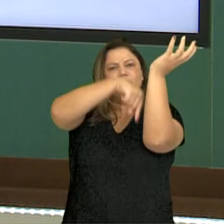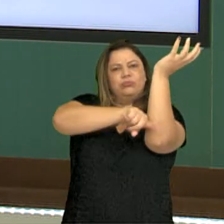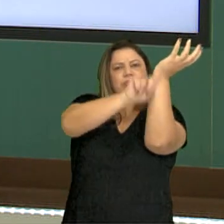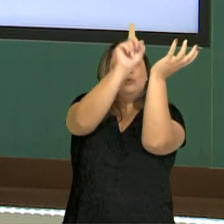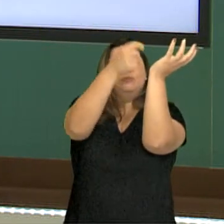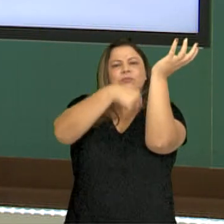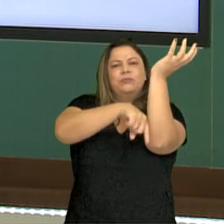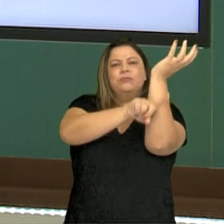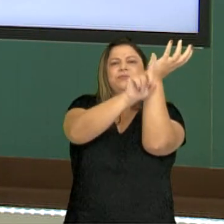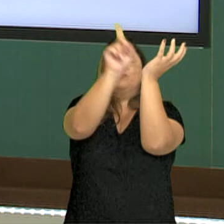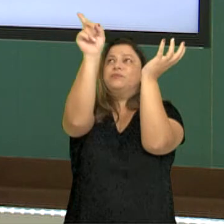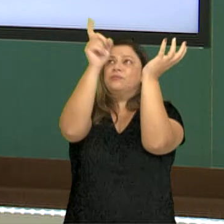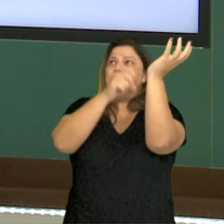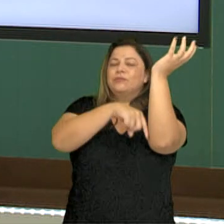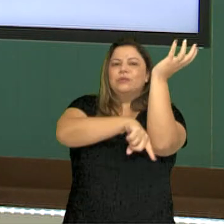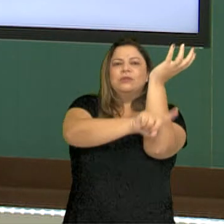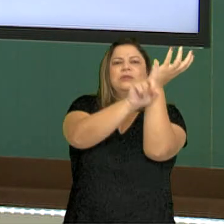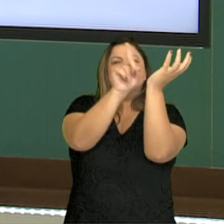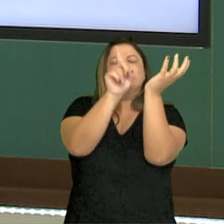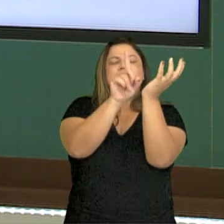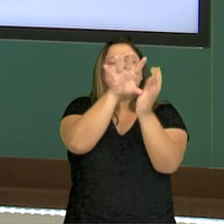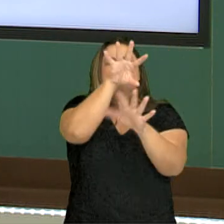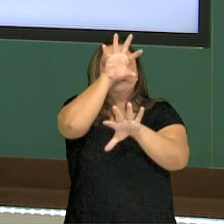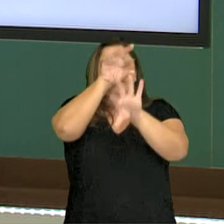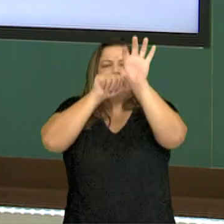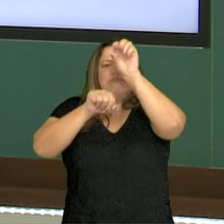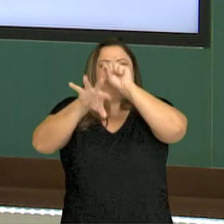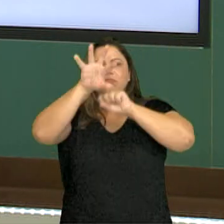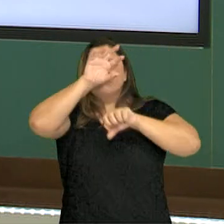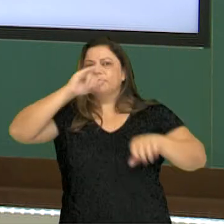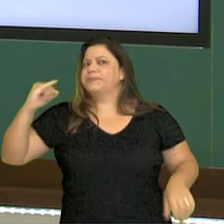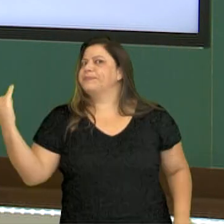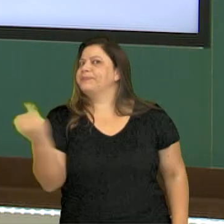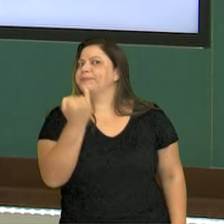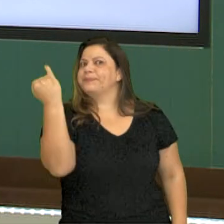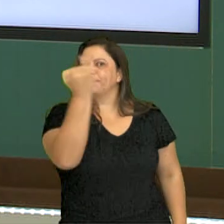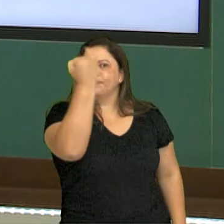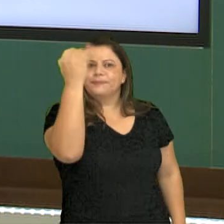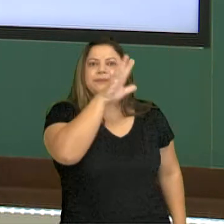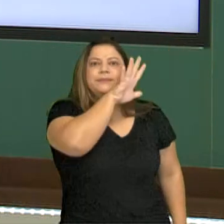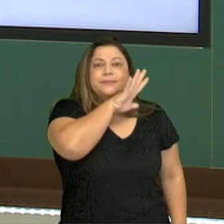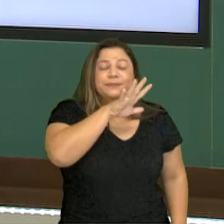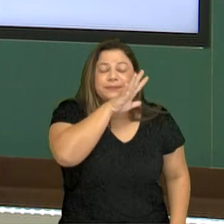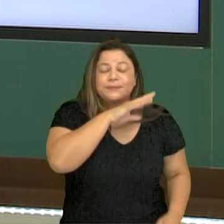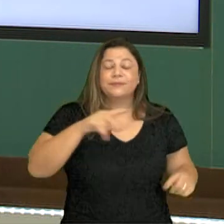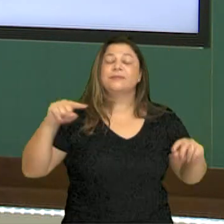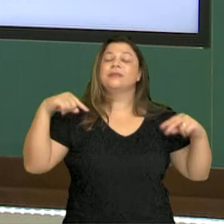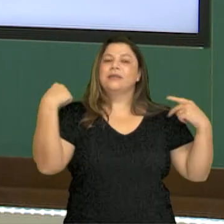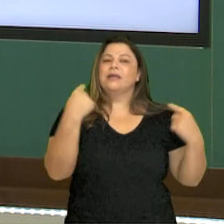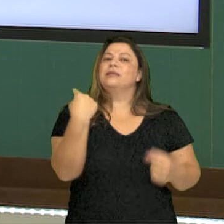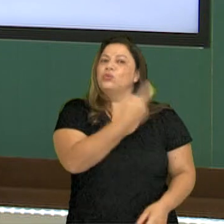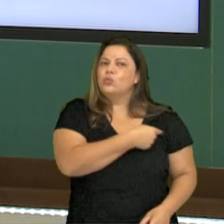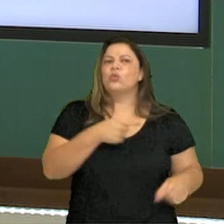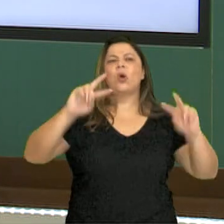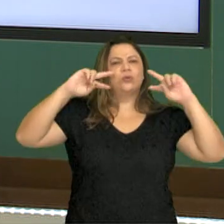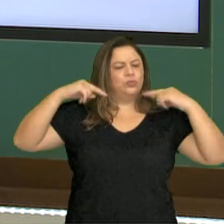a importância das plantas para os animais, incluindo nós, seres humanos.